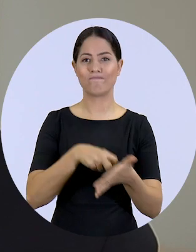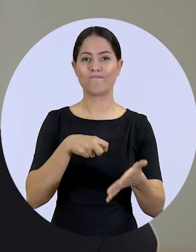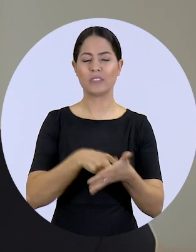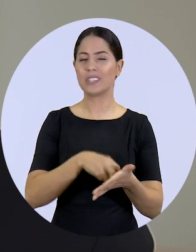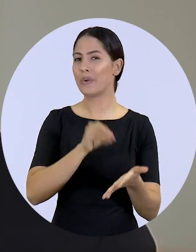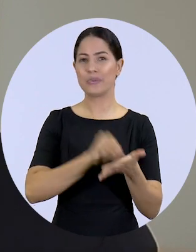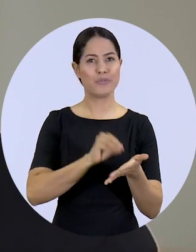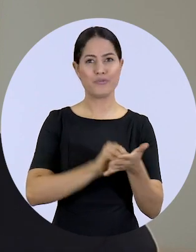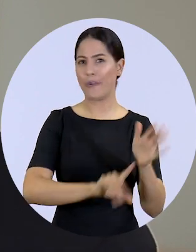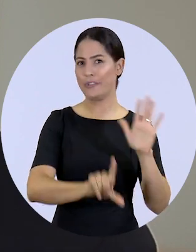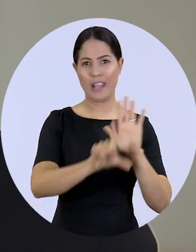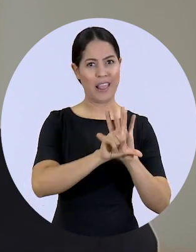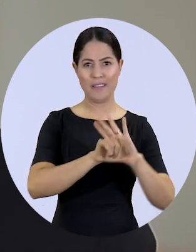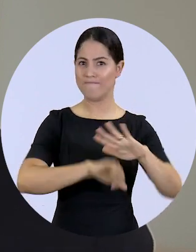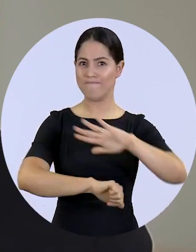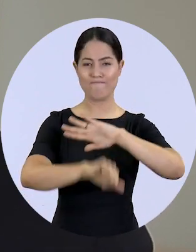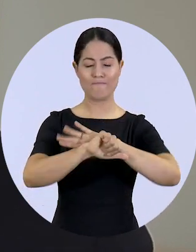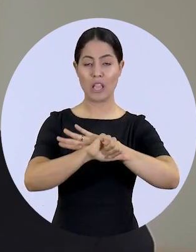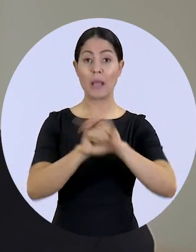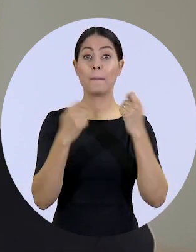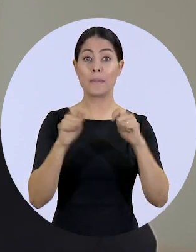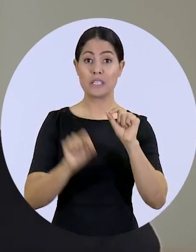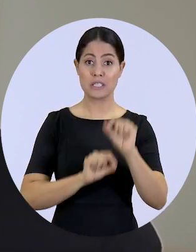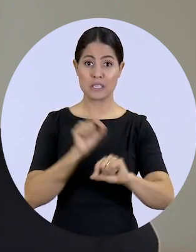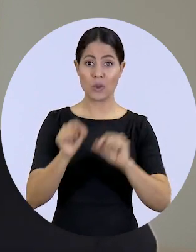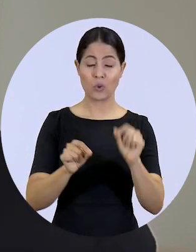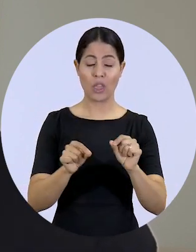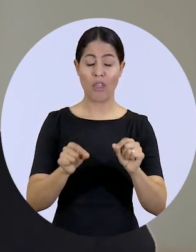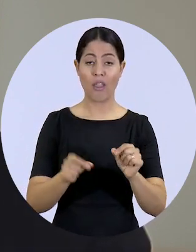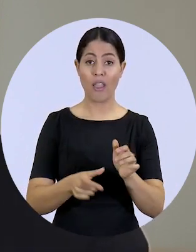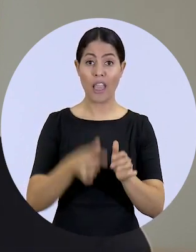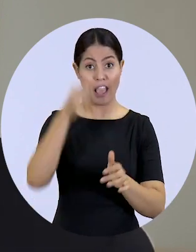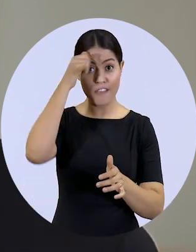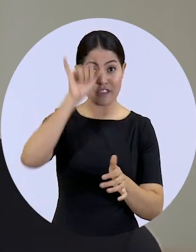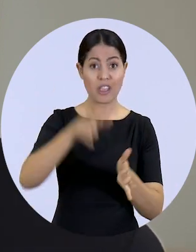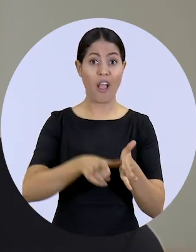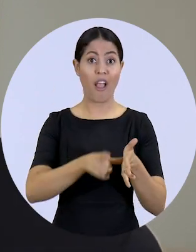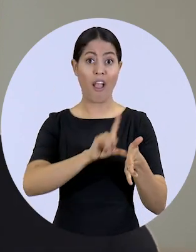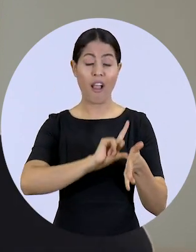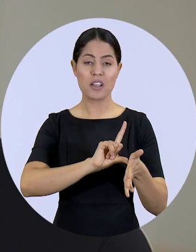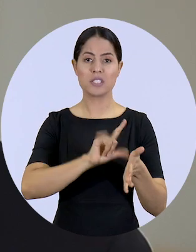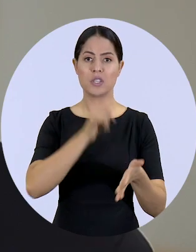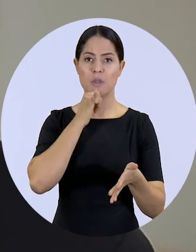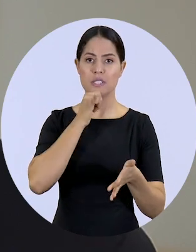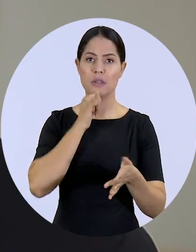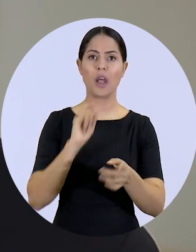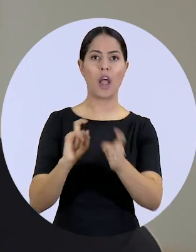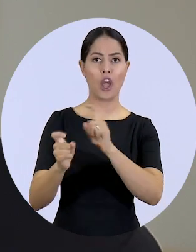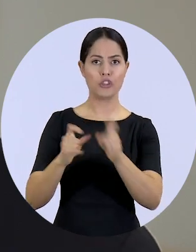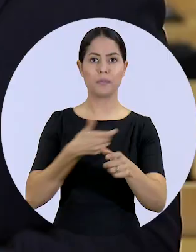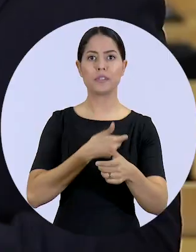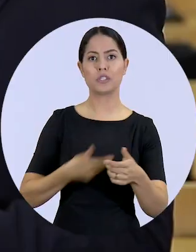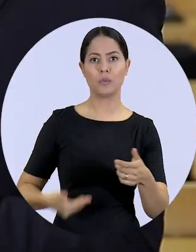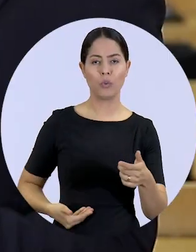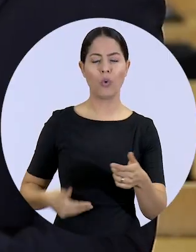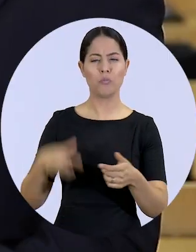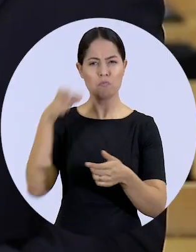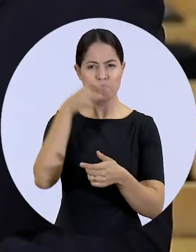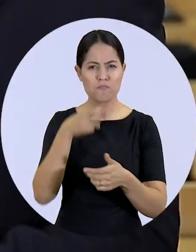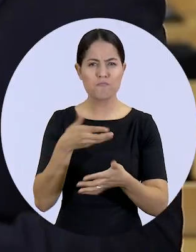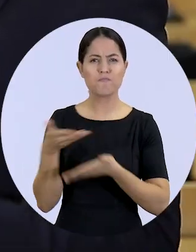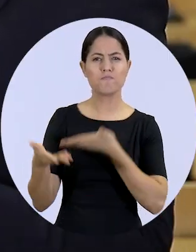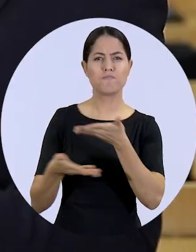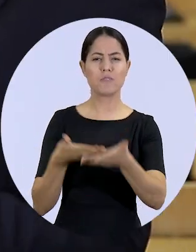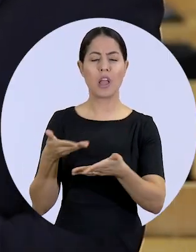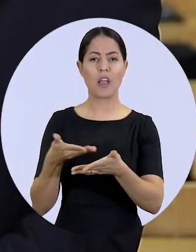de lei penal, punitiva. O que me parece é que nós temos que melhorar os mecanismos preventivos. A administração pública, com suas